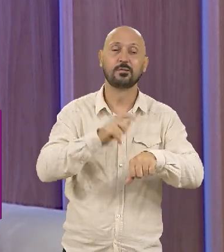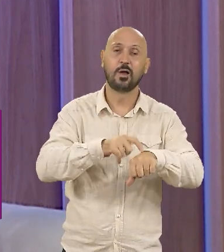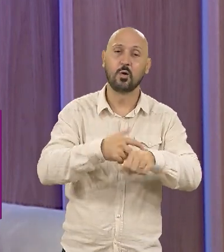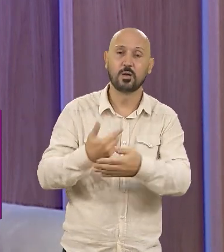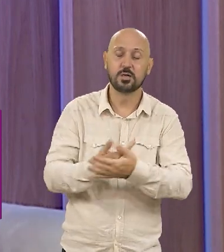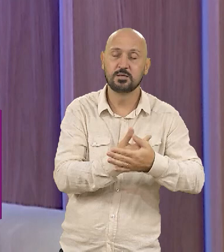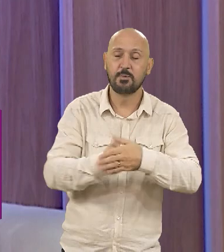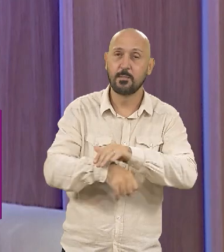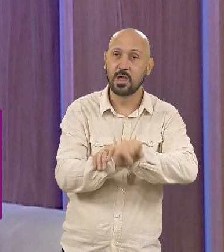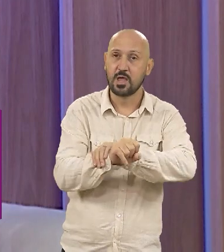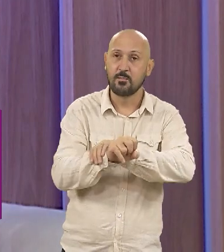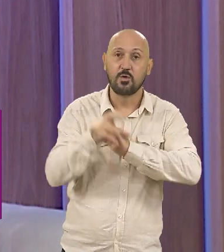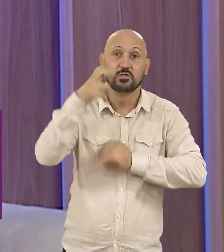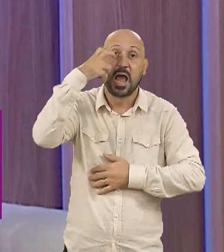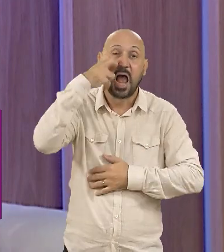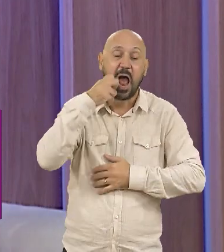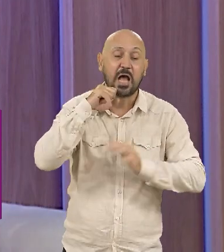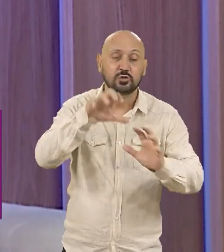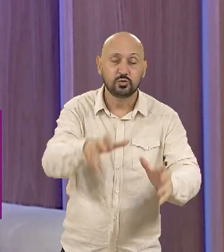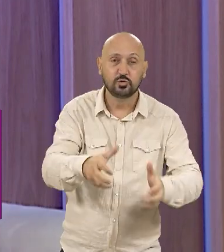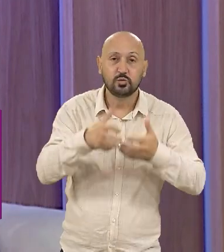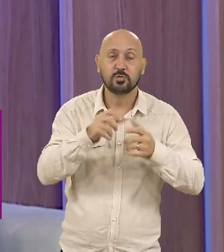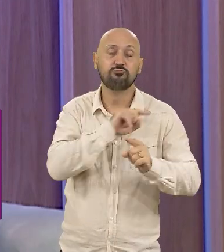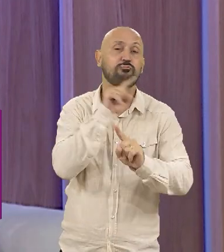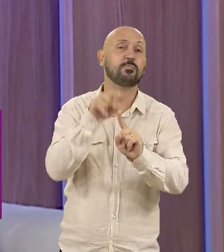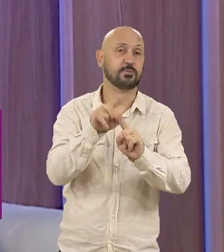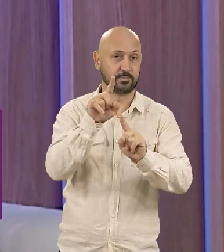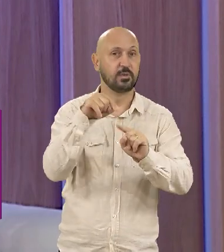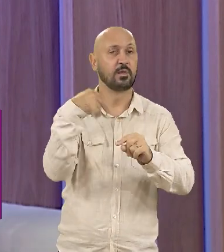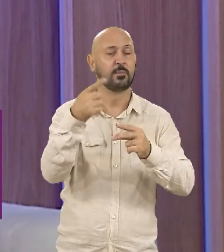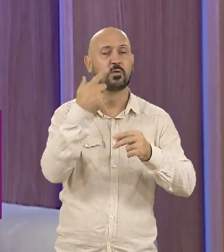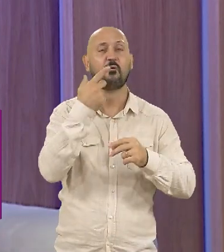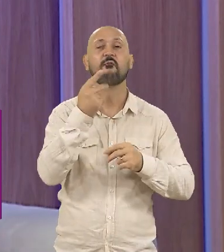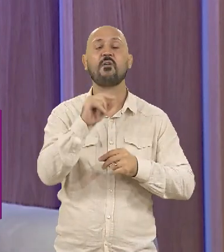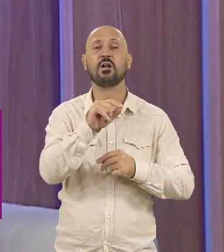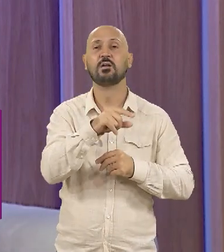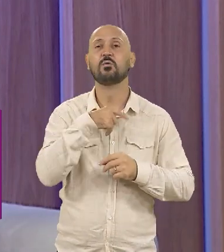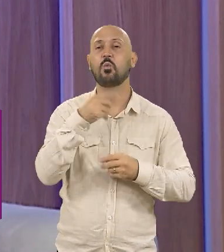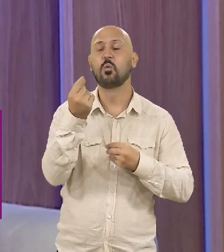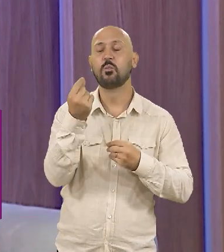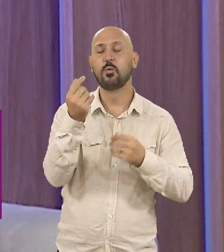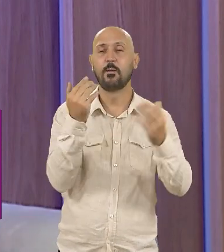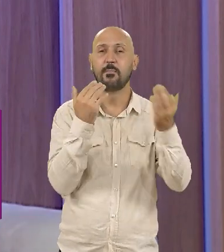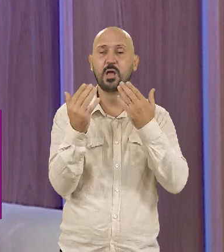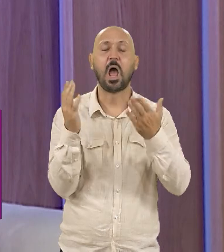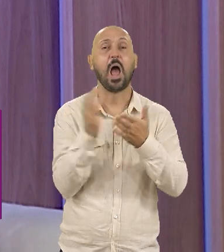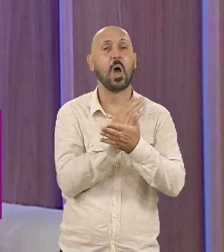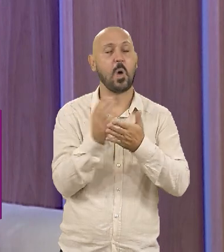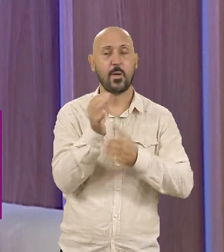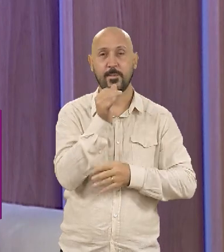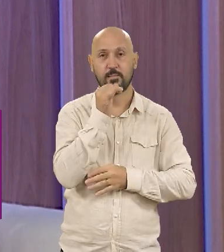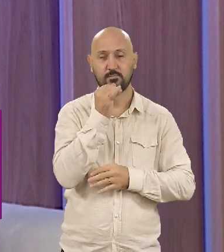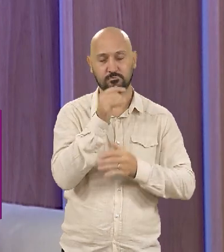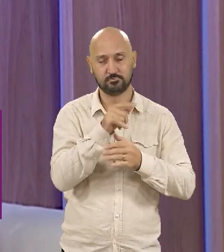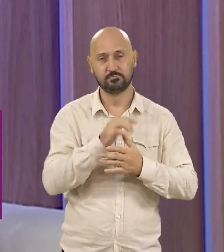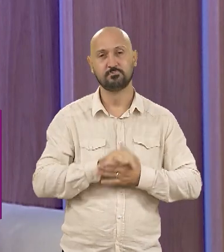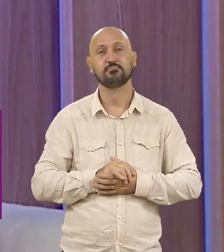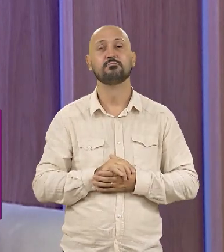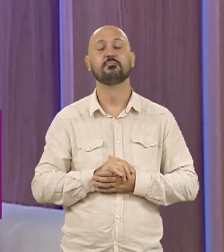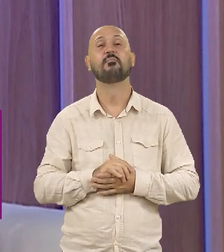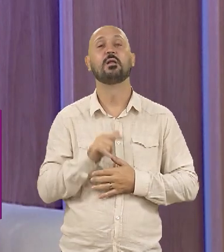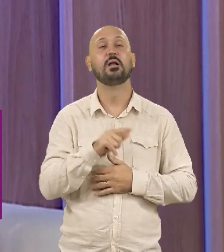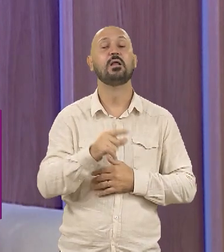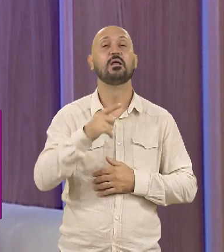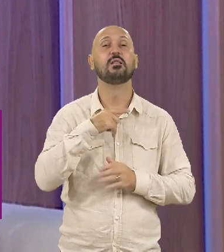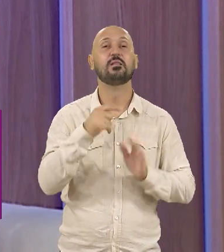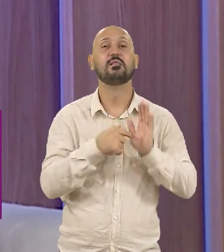reborn sem ter uma finalidade, porque a gente pode depois até falar um pouquinho sobre a finalidade psicológica de alguns casos,